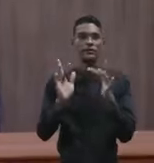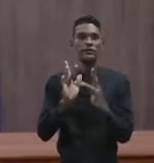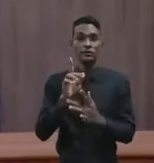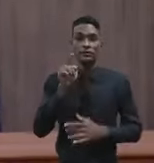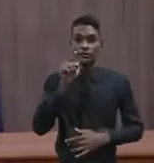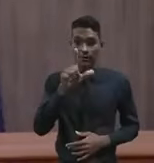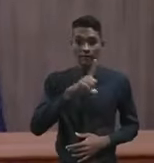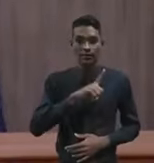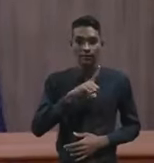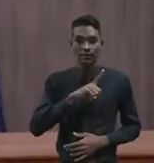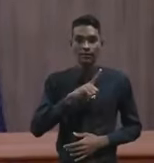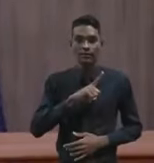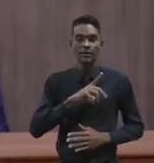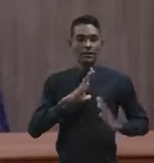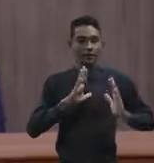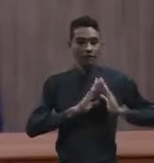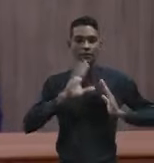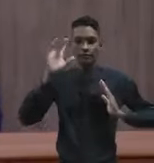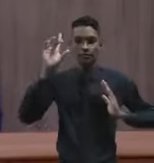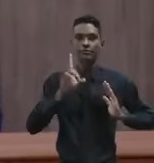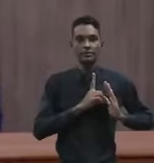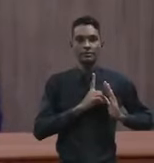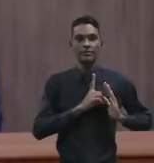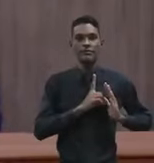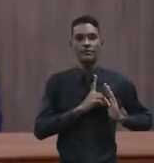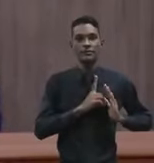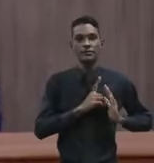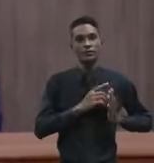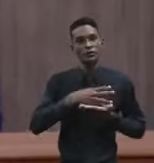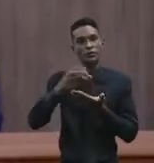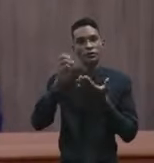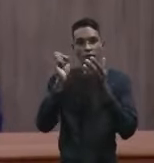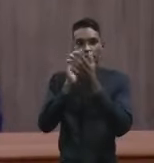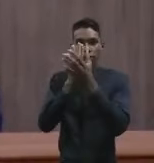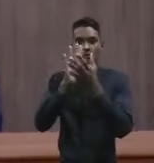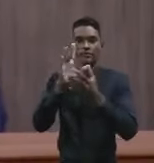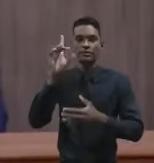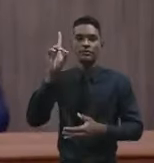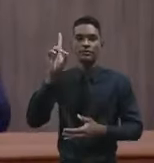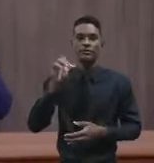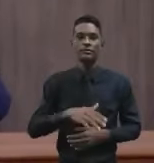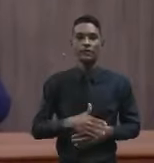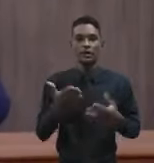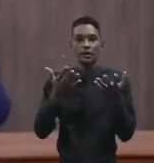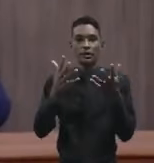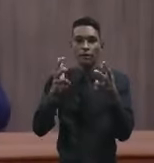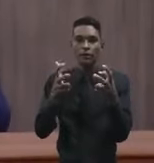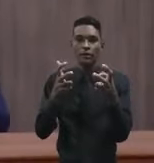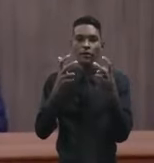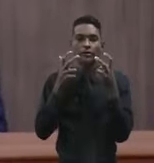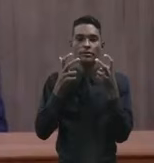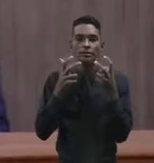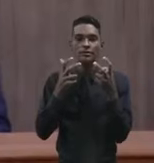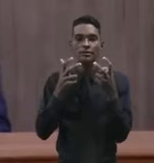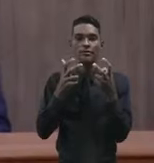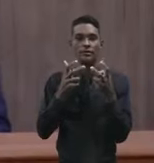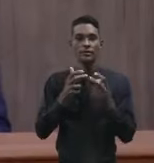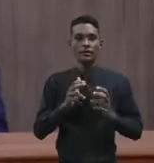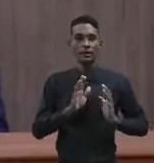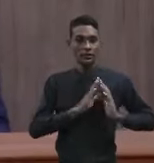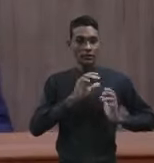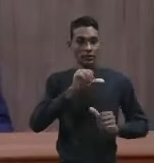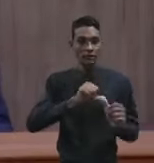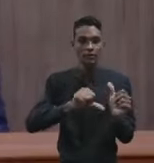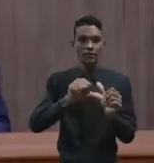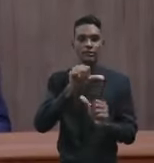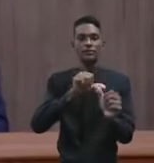casa, diga glória a Deus. Mas vamos lá, então observem bem, ele faz uma mudança. Lá em